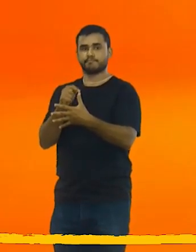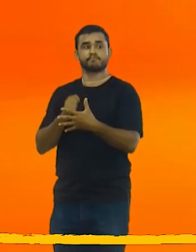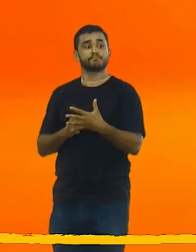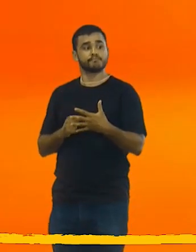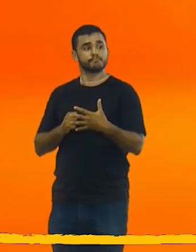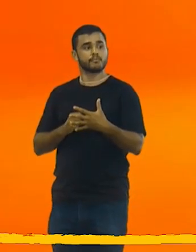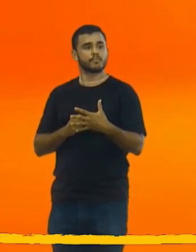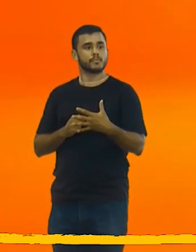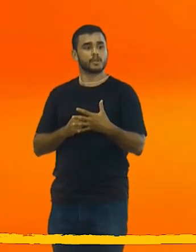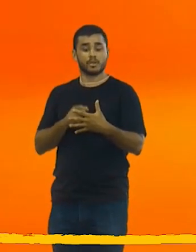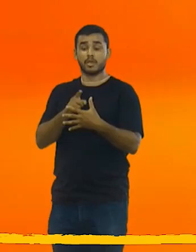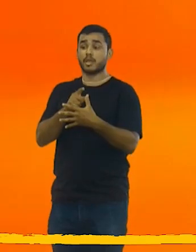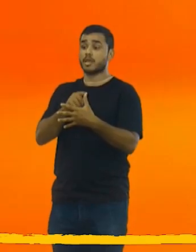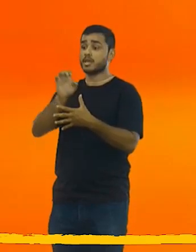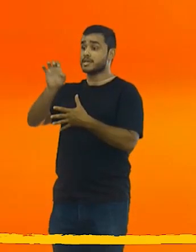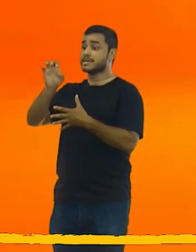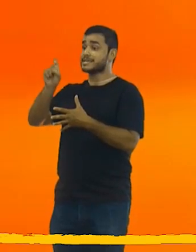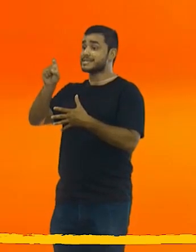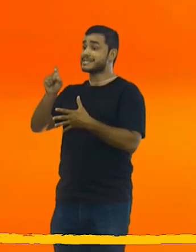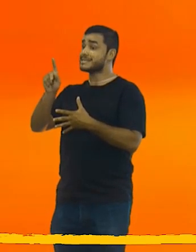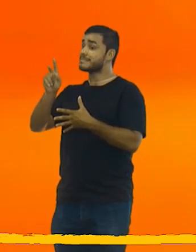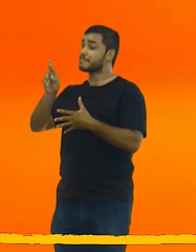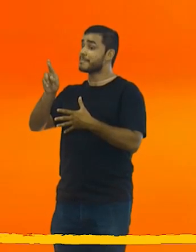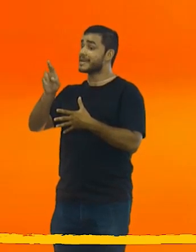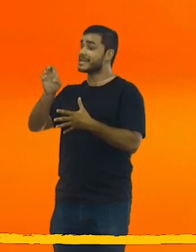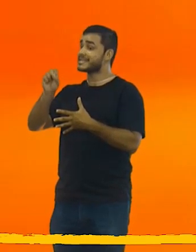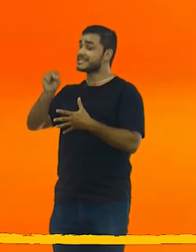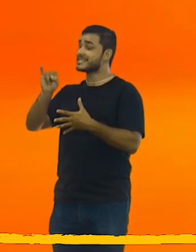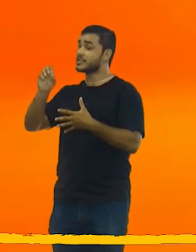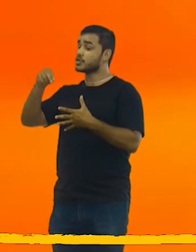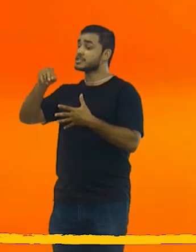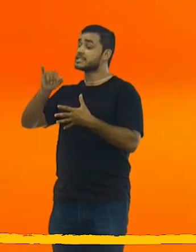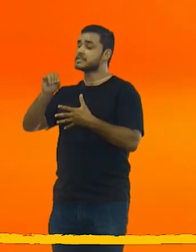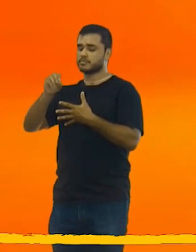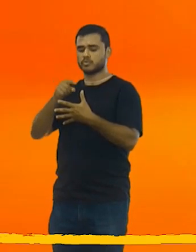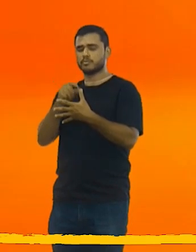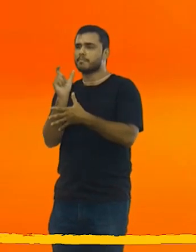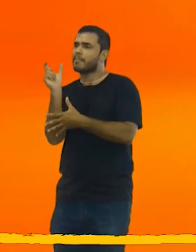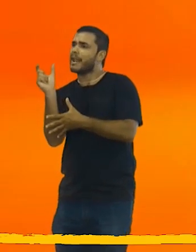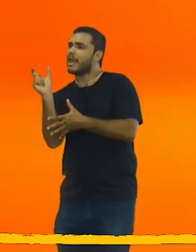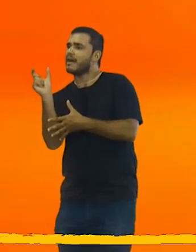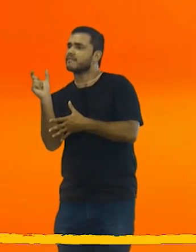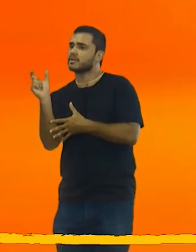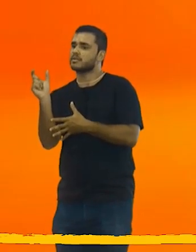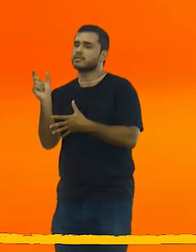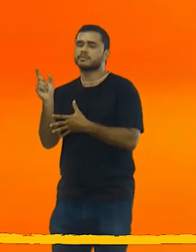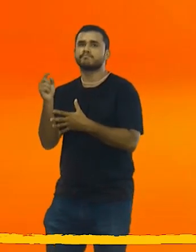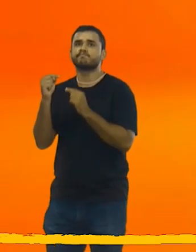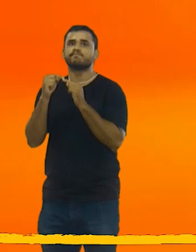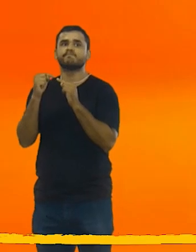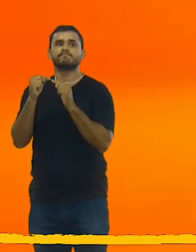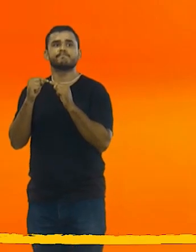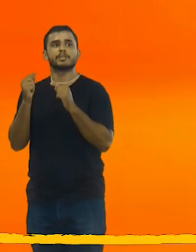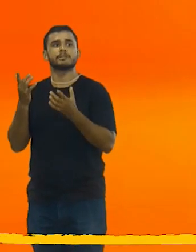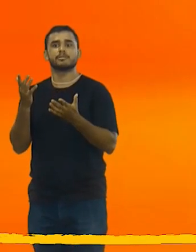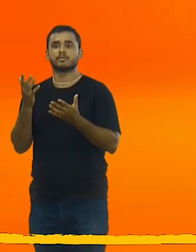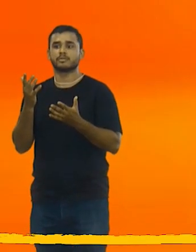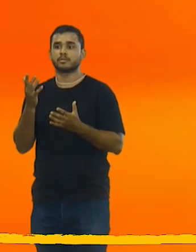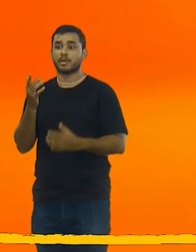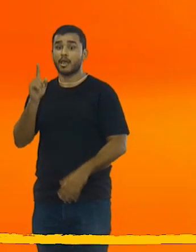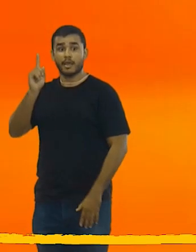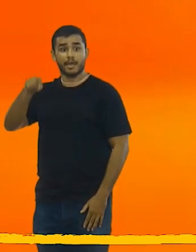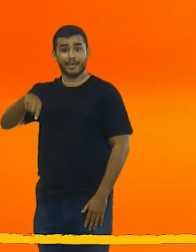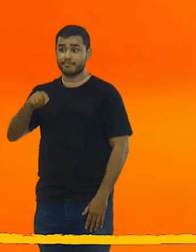para resumir o expressionismo em uma palavra, que palavra eu diria, João Filho?